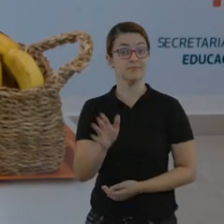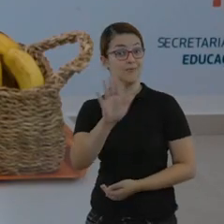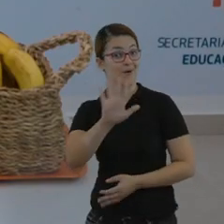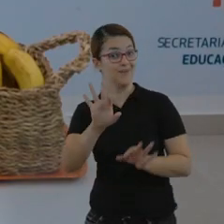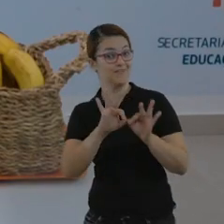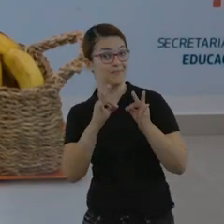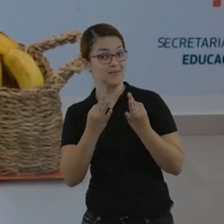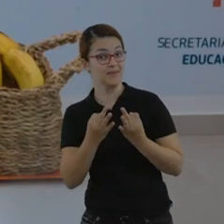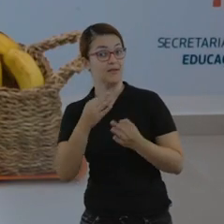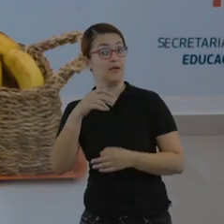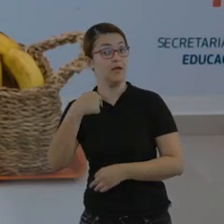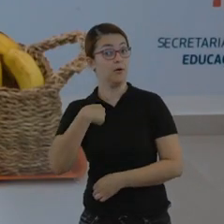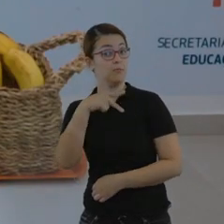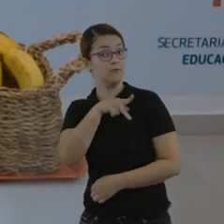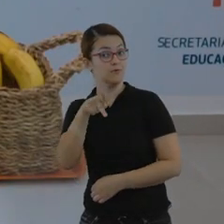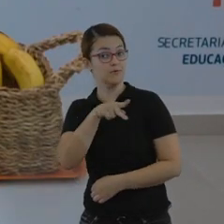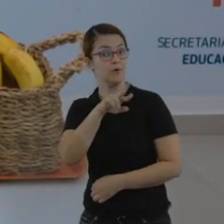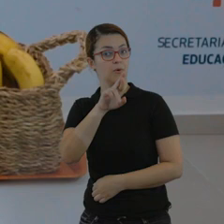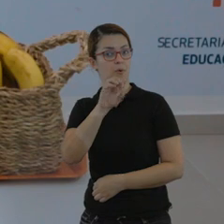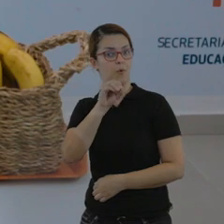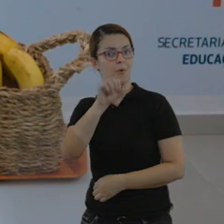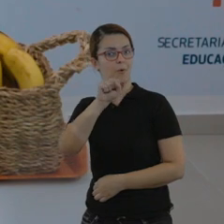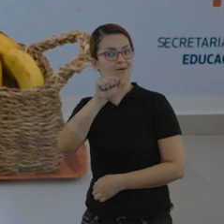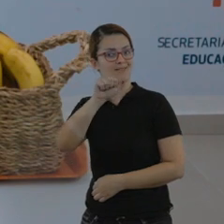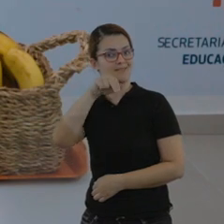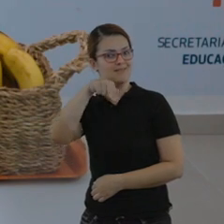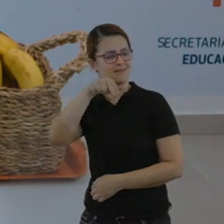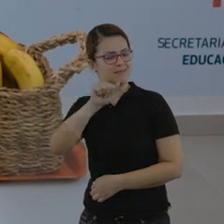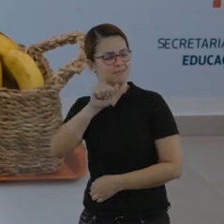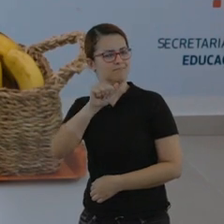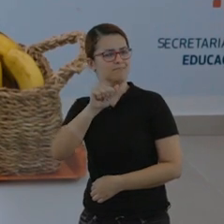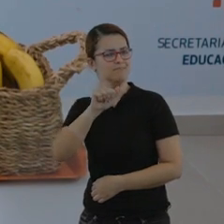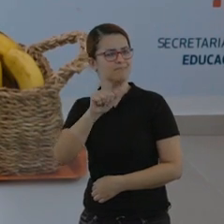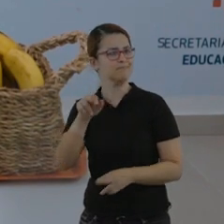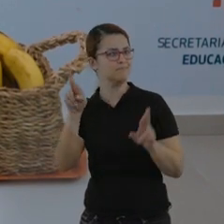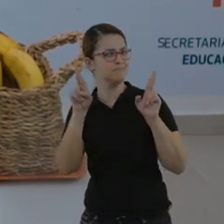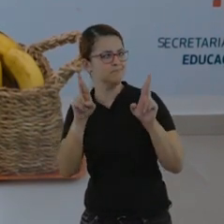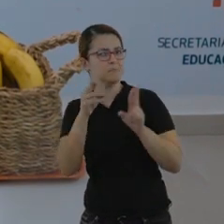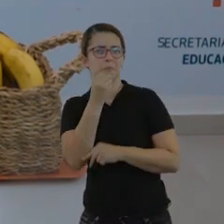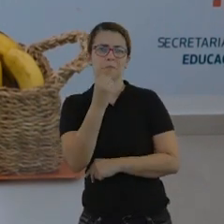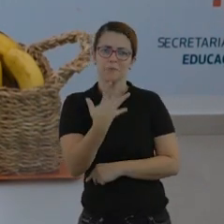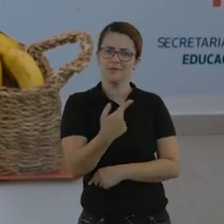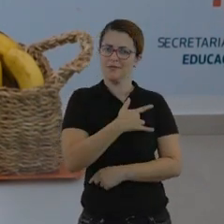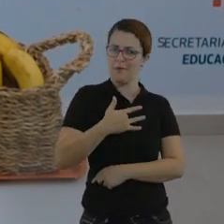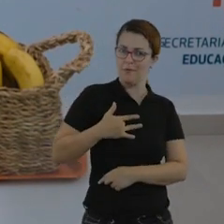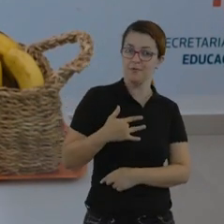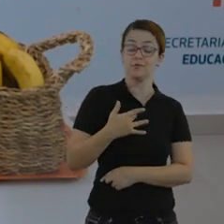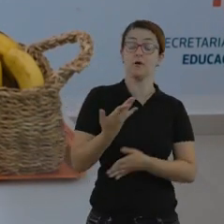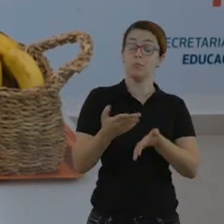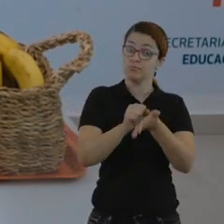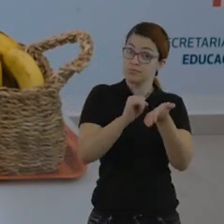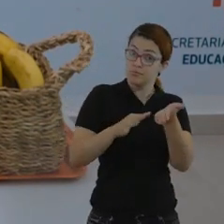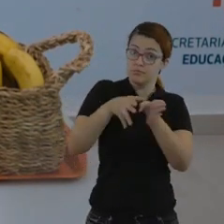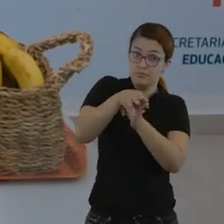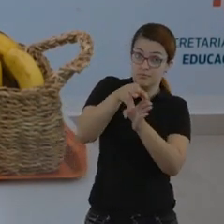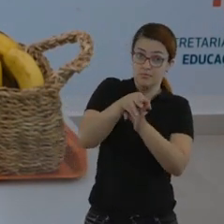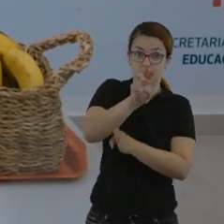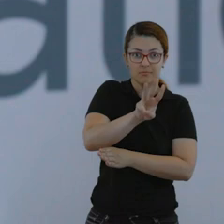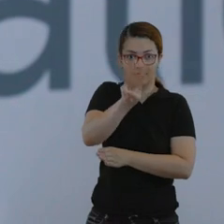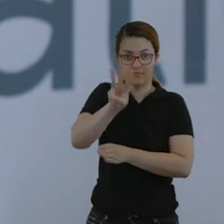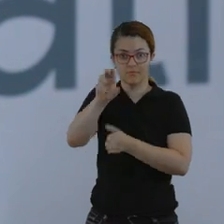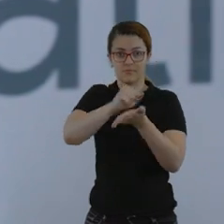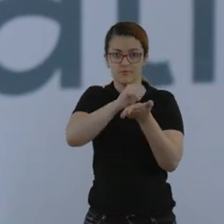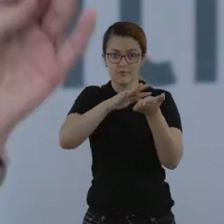Oi família, eu sou a professora Rosana. Espero que vocês estejam bem e acompanhando as nossas sugestões de atividades pelo site do Lição de